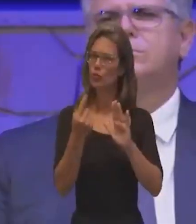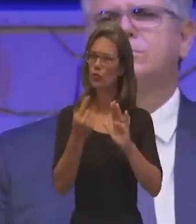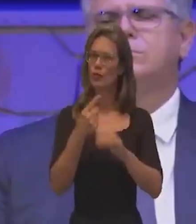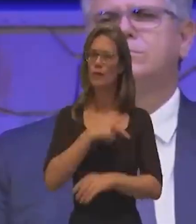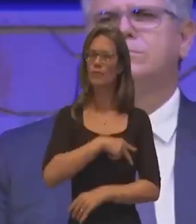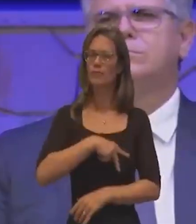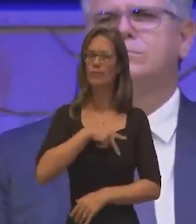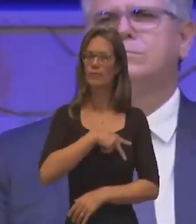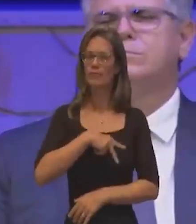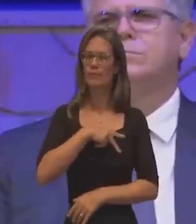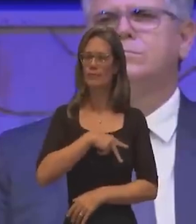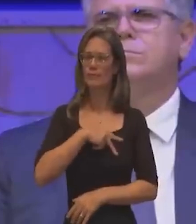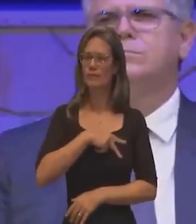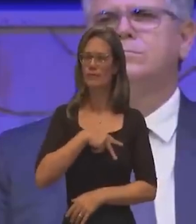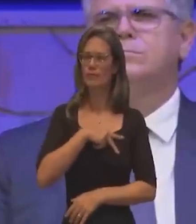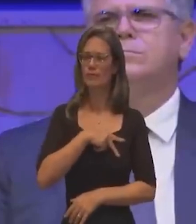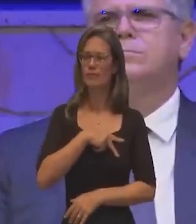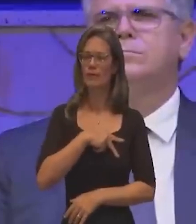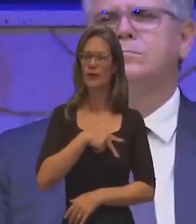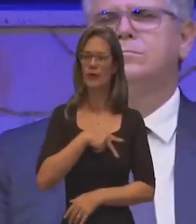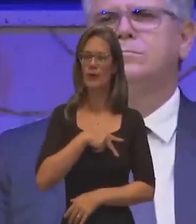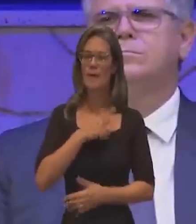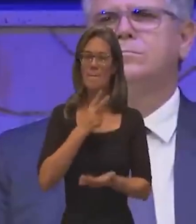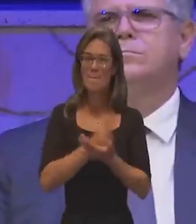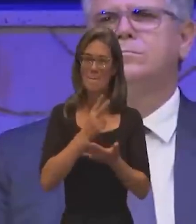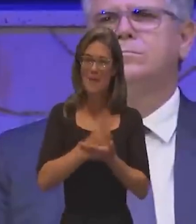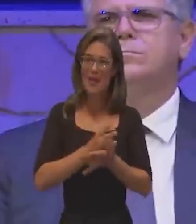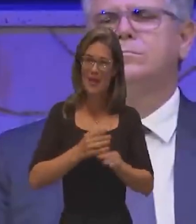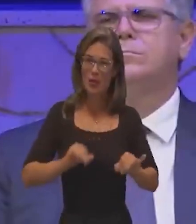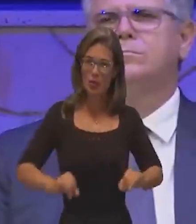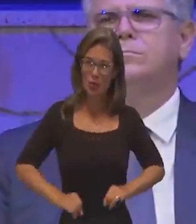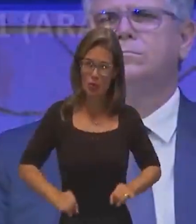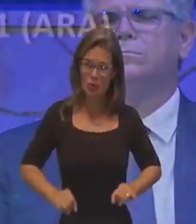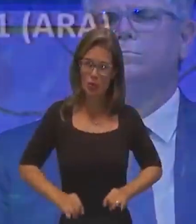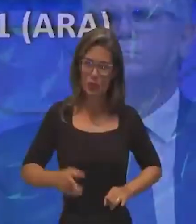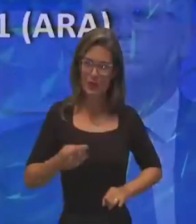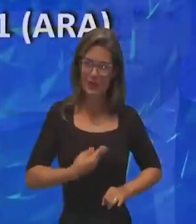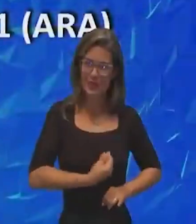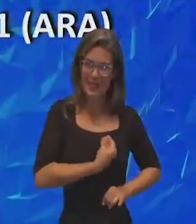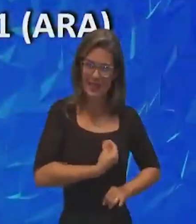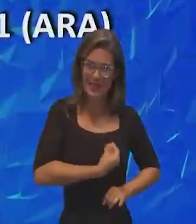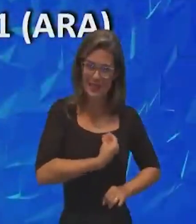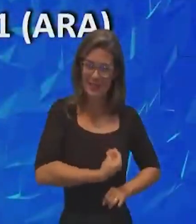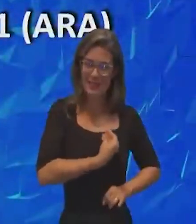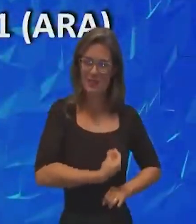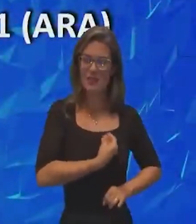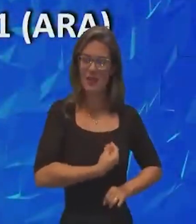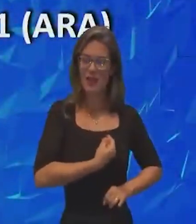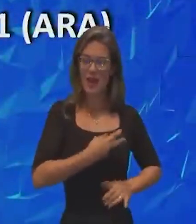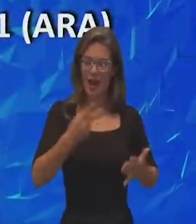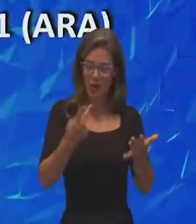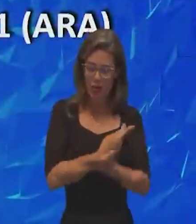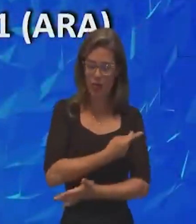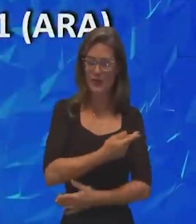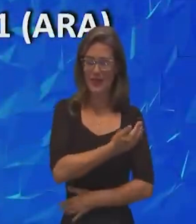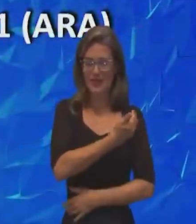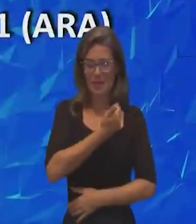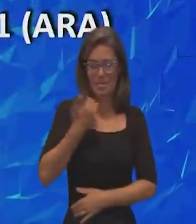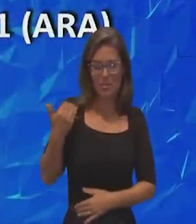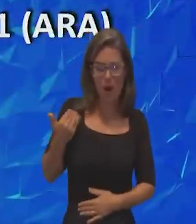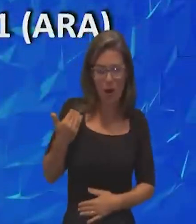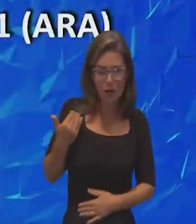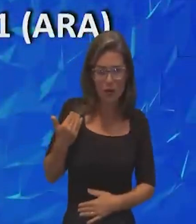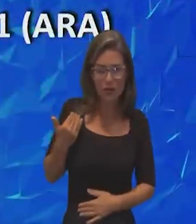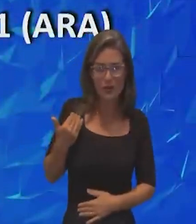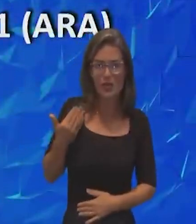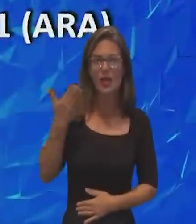Paulo dissesse: mesmo que os sofrimentos dessa vida me conduzam à minha morte física, eu sei